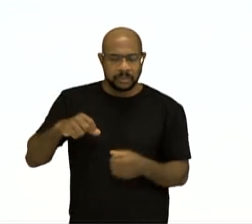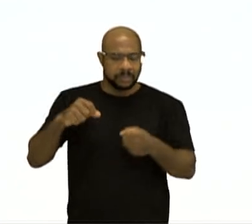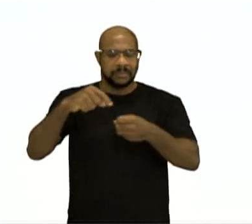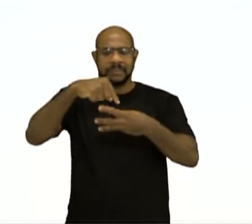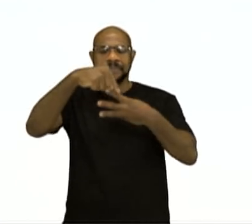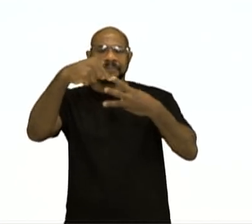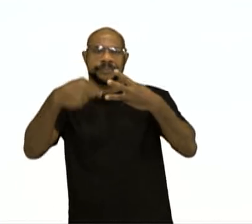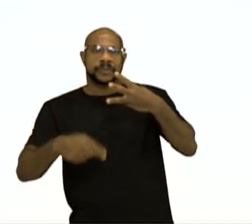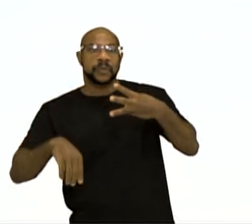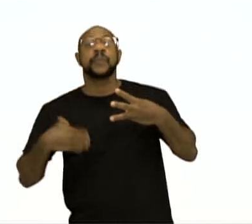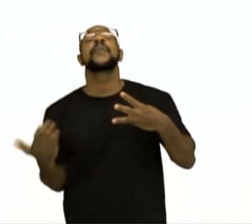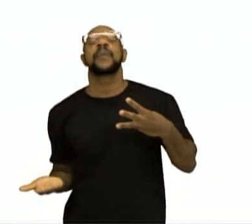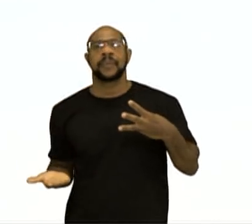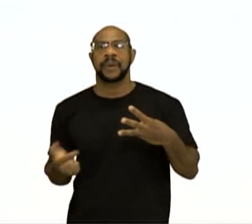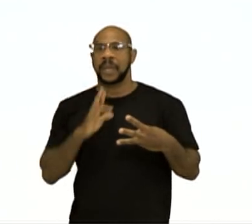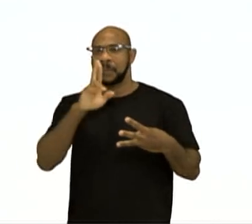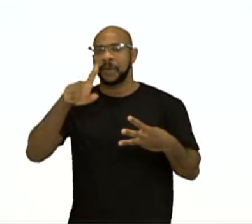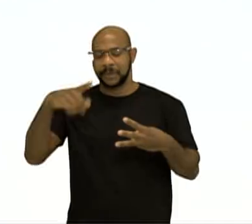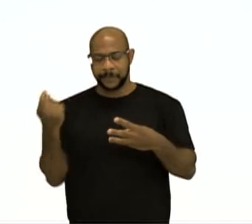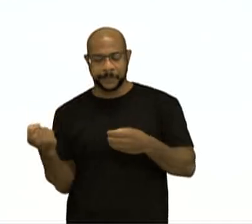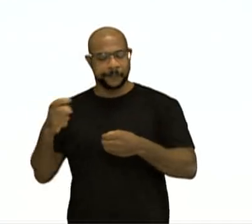C? Responde aí que eu já volto.